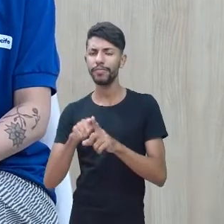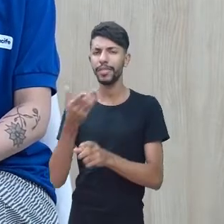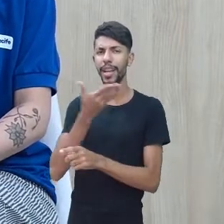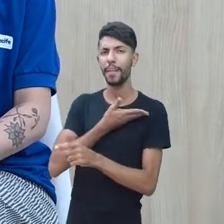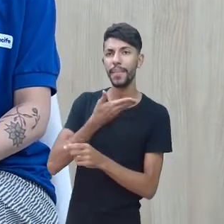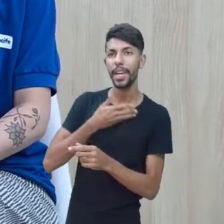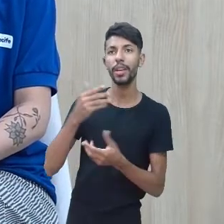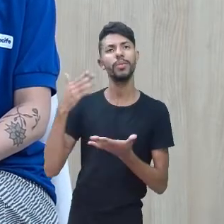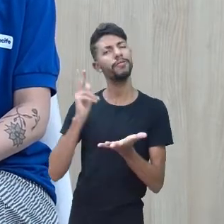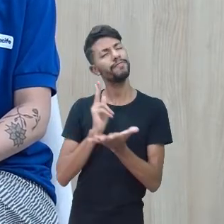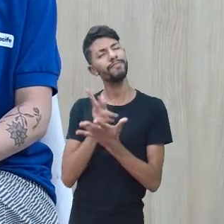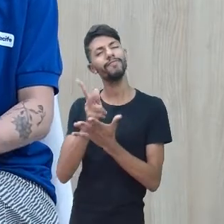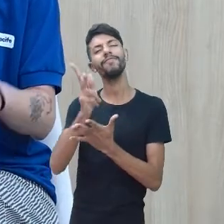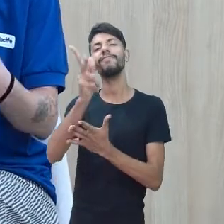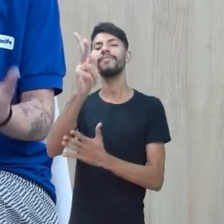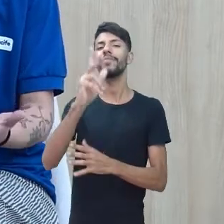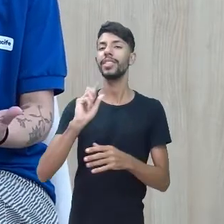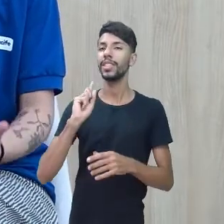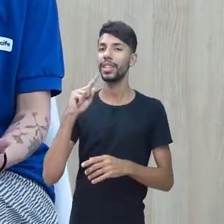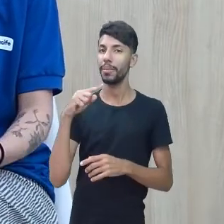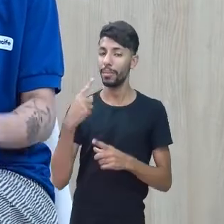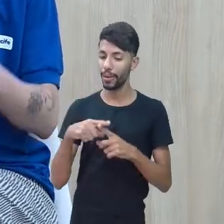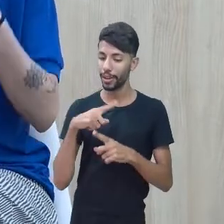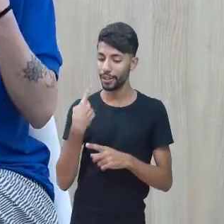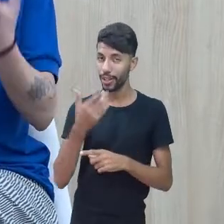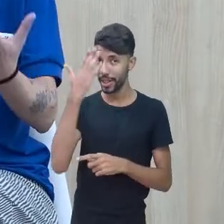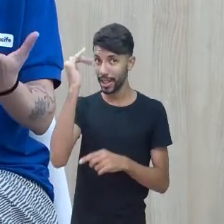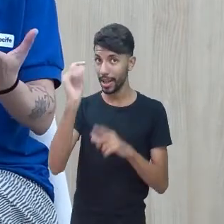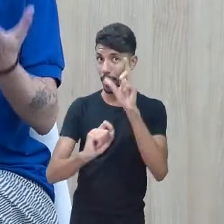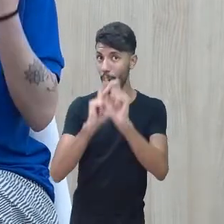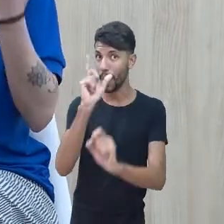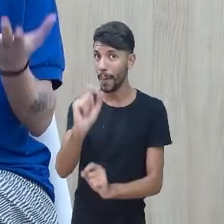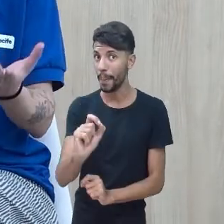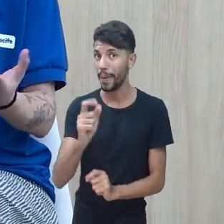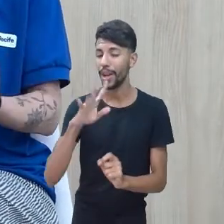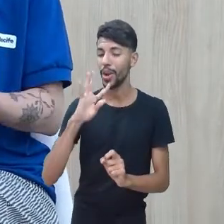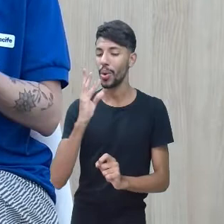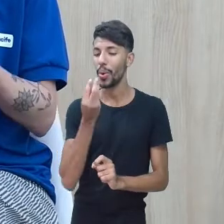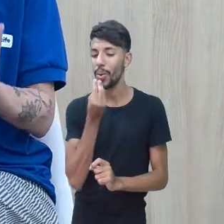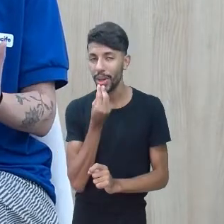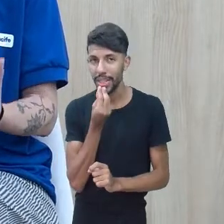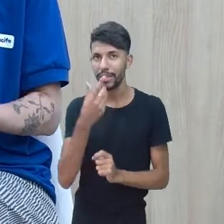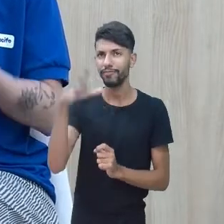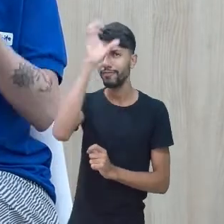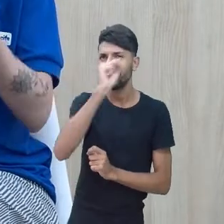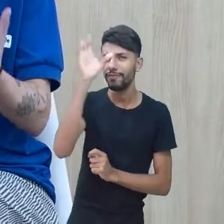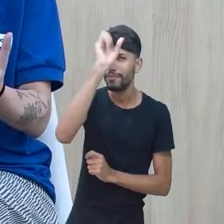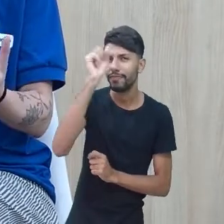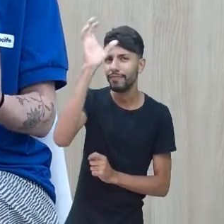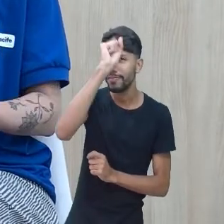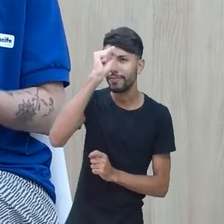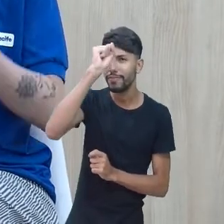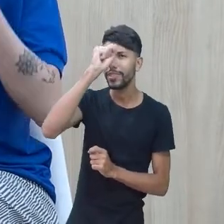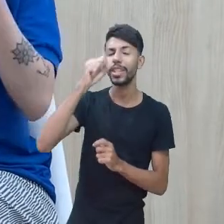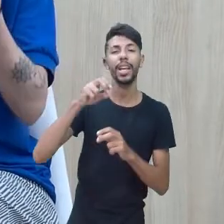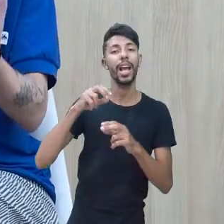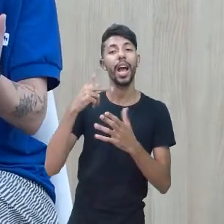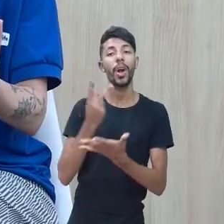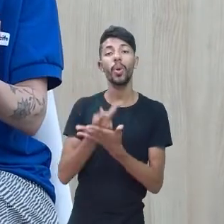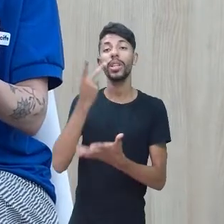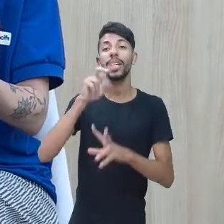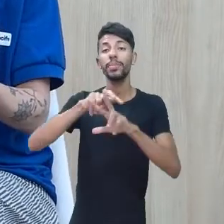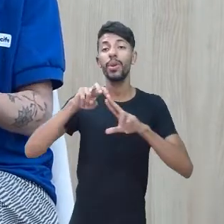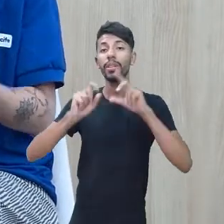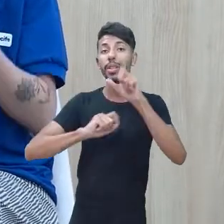vamos seguindo nessa caminhada, porque a gente sabe, né, que o conhecimento, o aprendizado nasce desse encontro, nasce